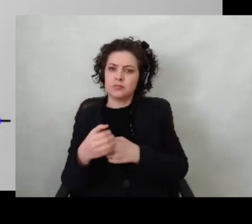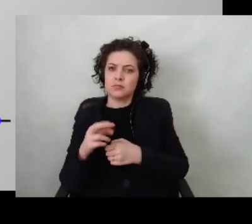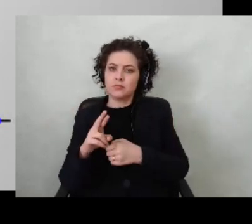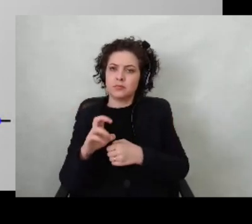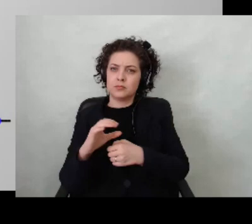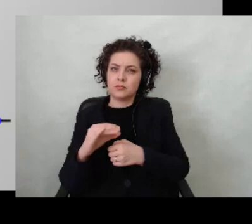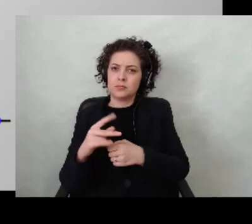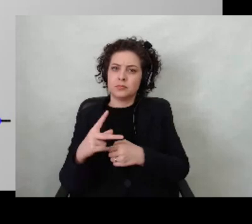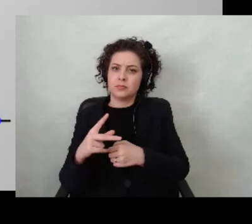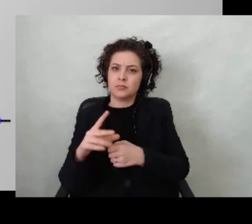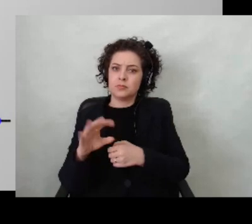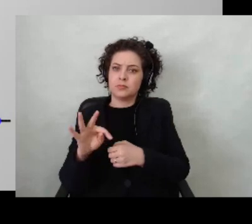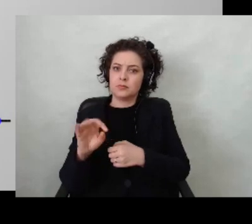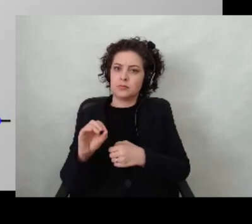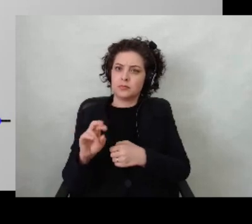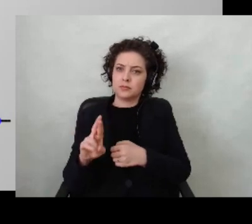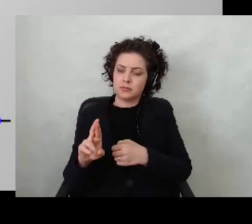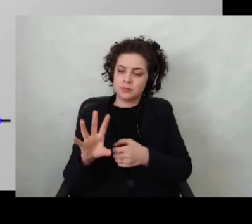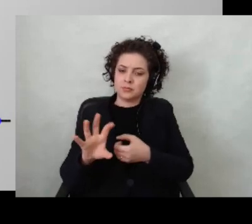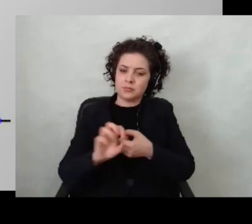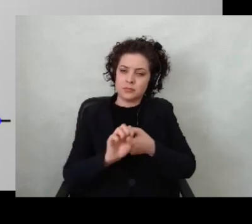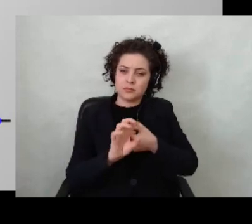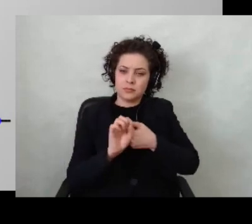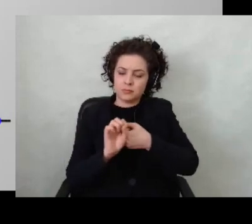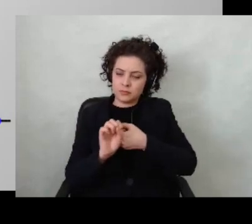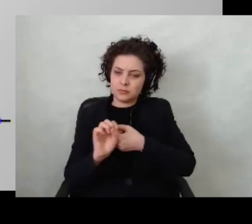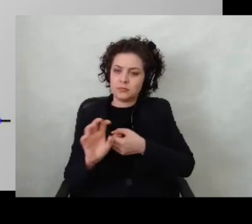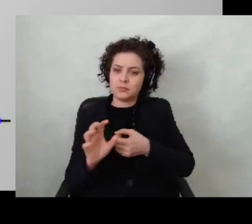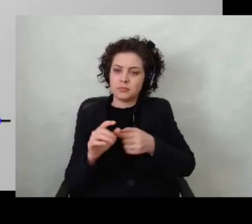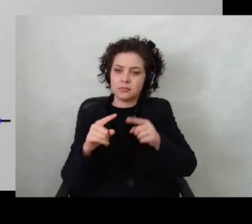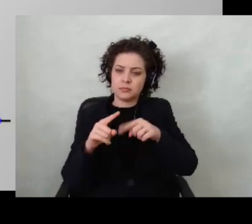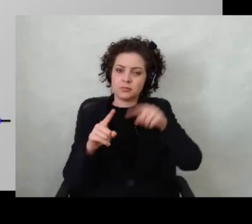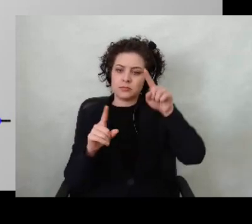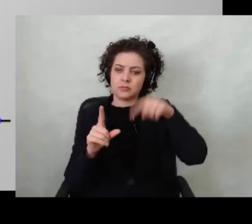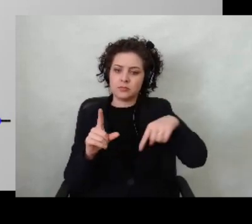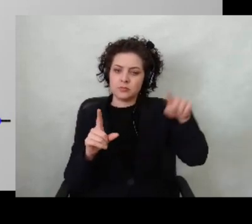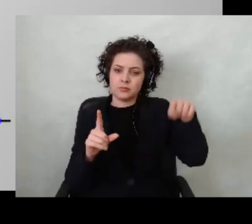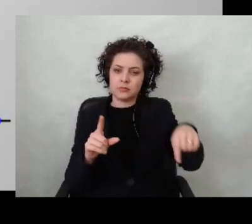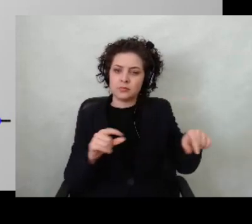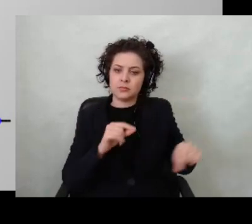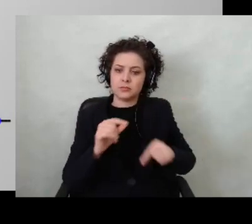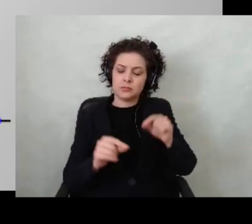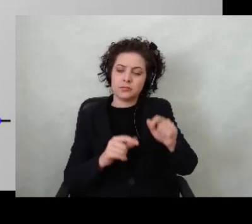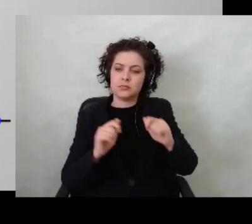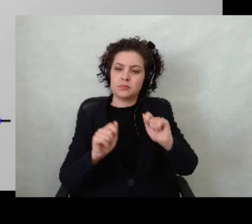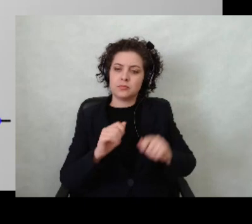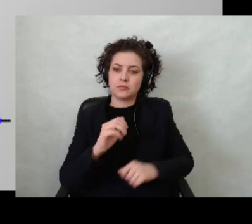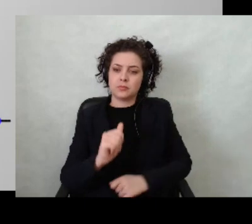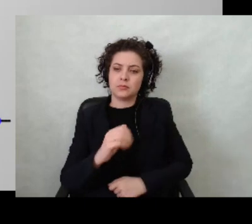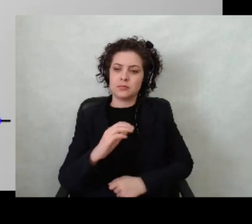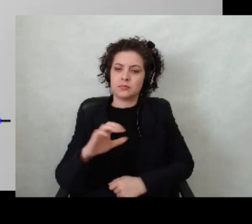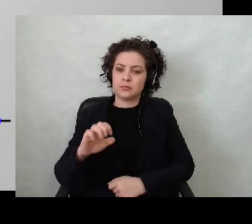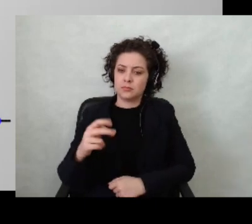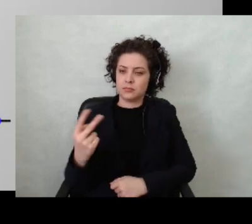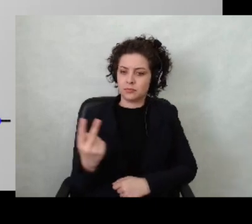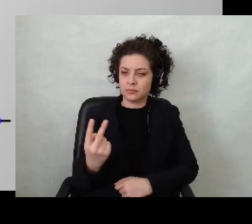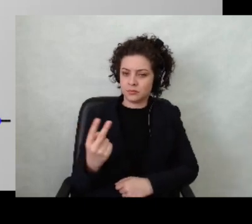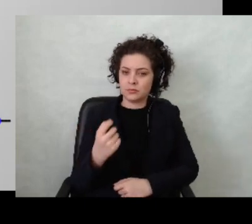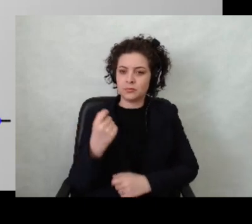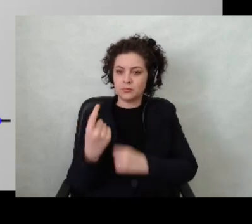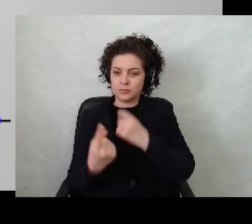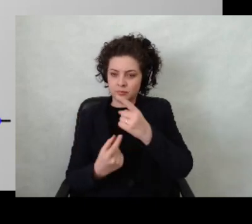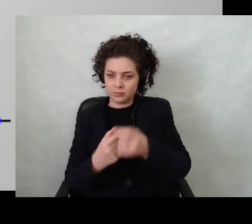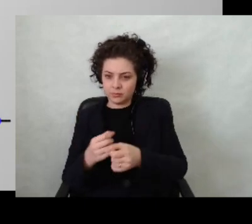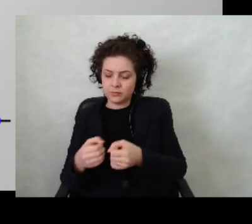podemos observar, né, aqui nesse gráfico, a expressão de ACE2, então tem algumas células que expressam, né,